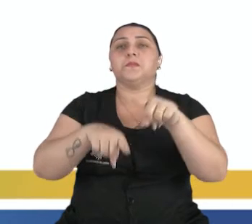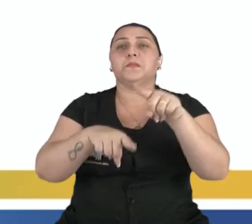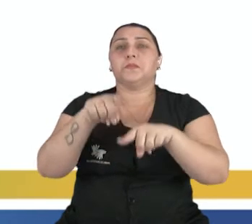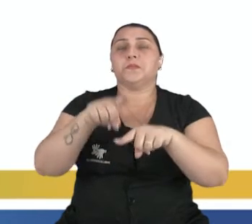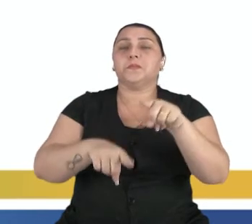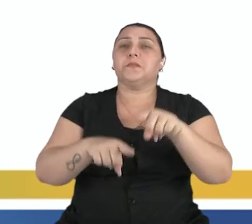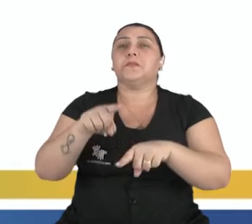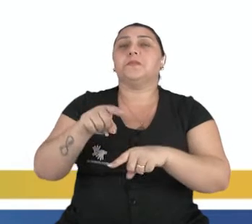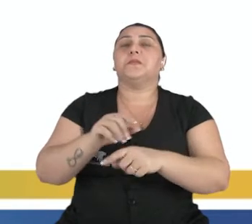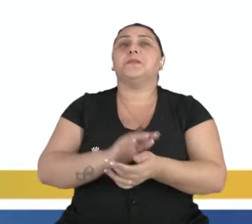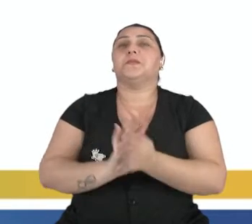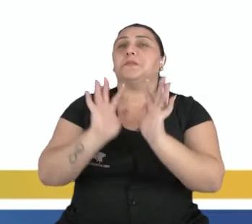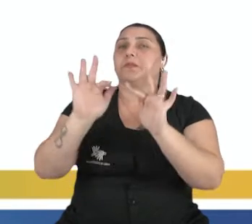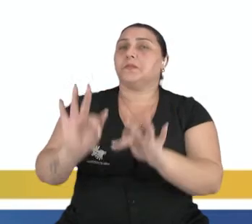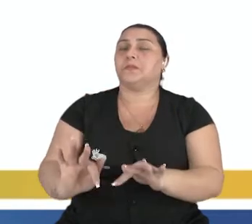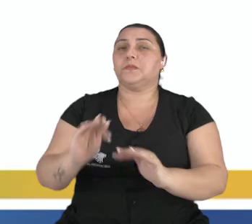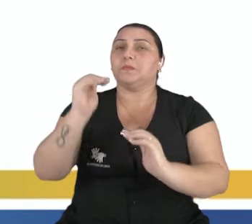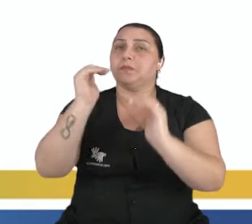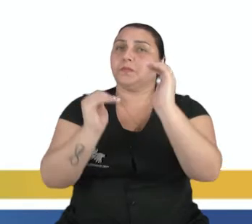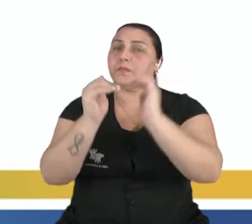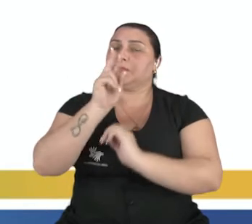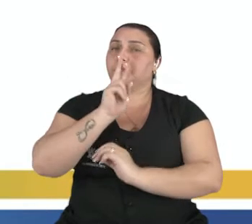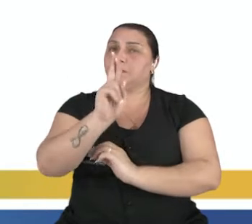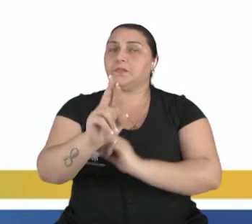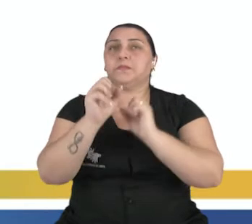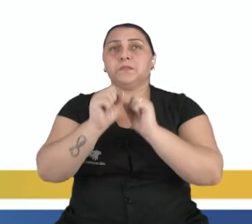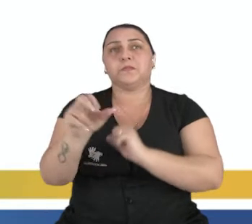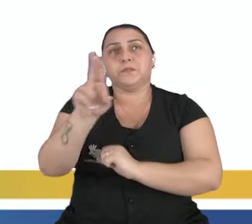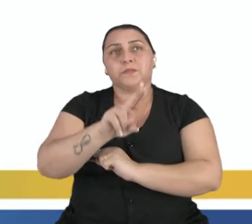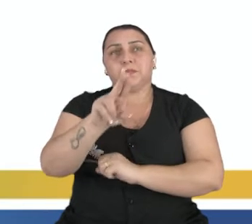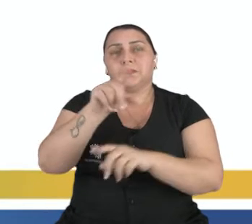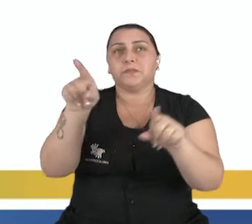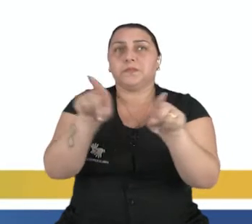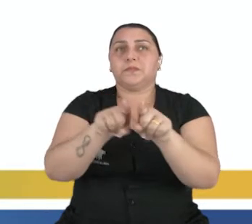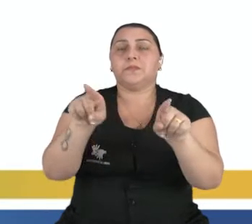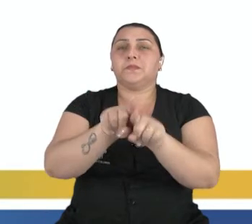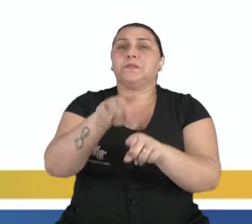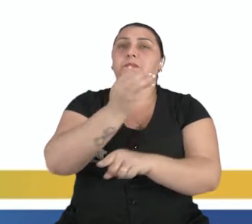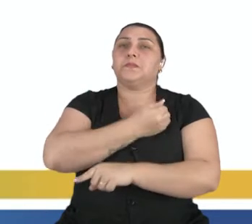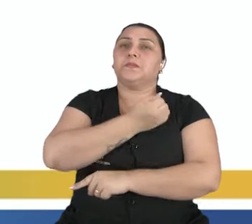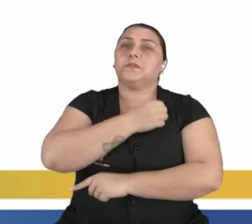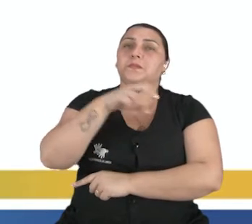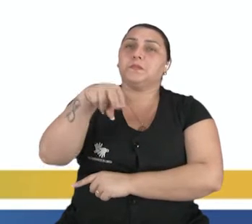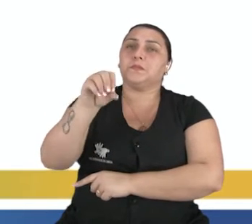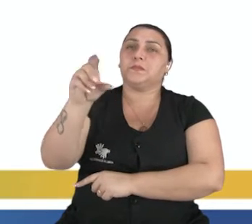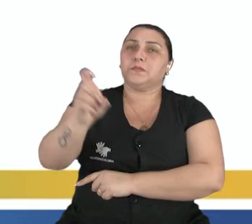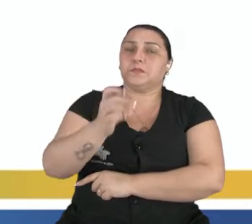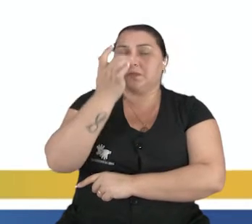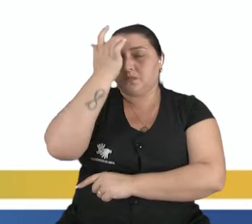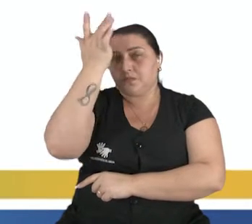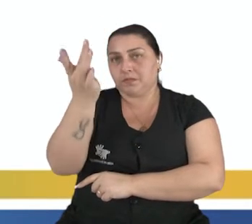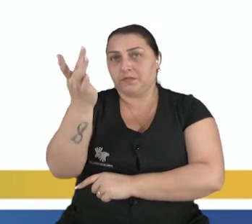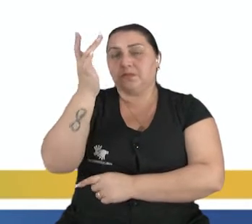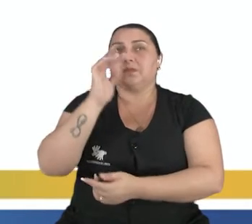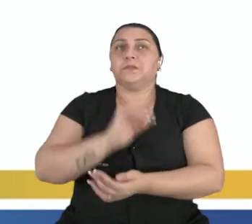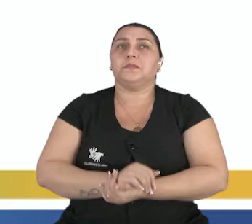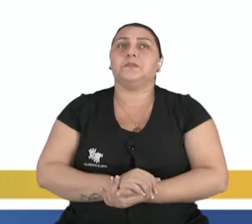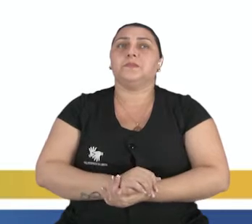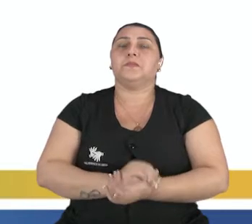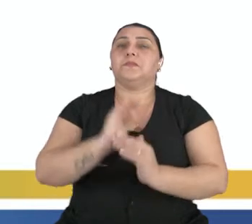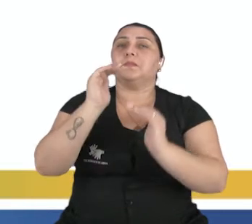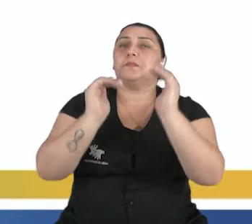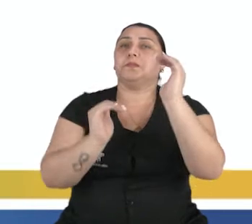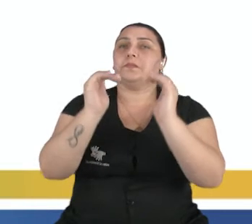necessidade desse balanceamento. E pode-se usar também o número de NOx para facilitar esse processo